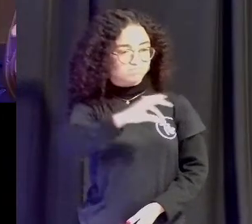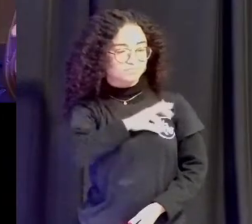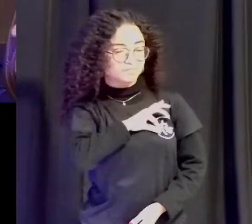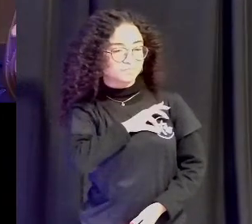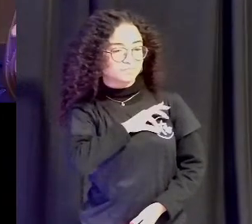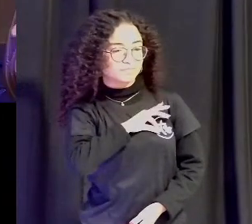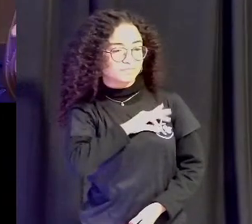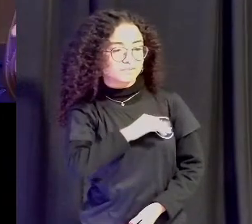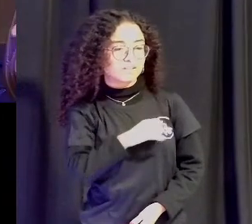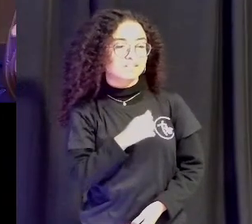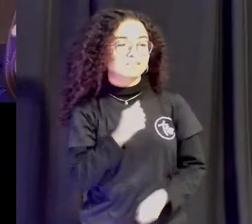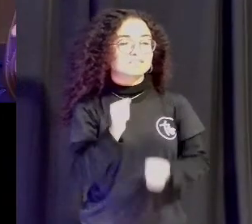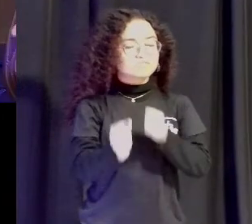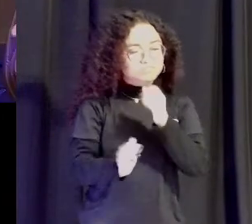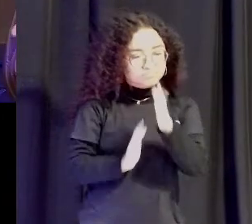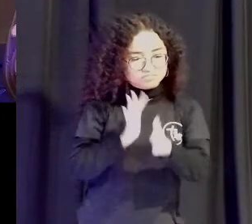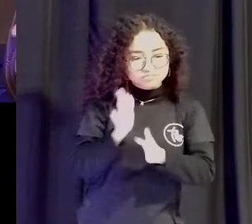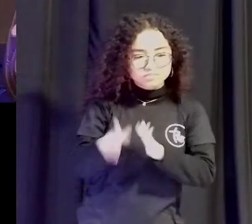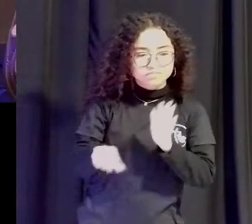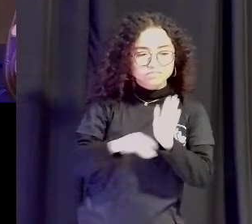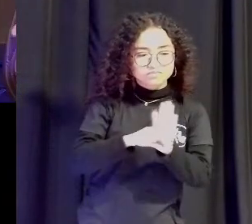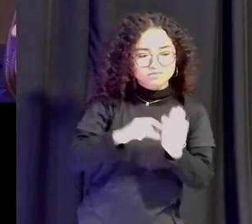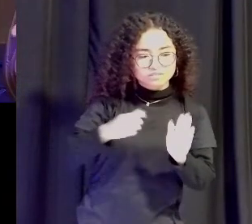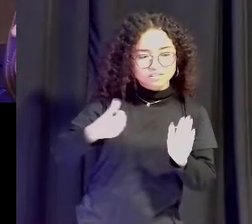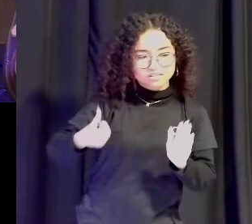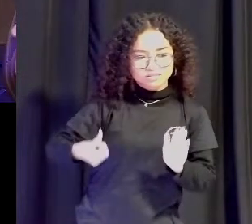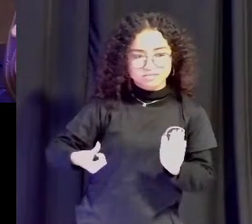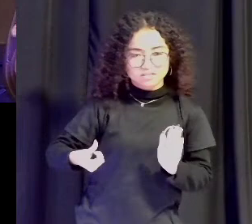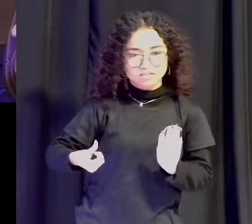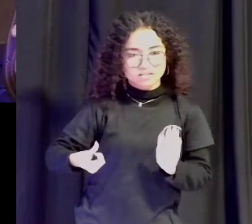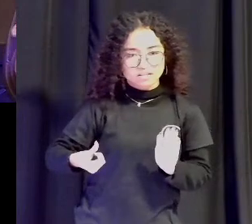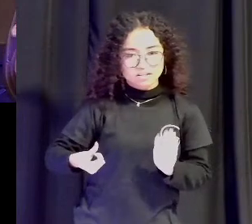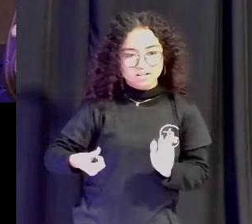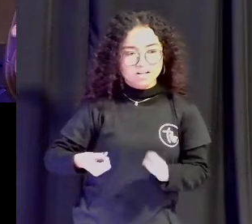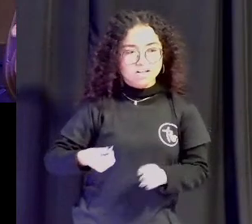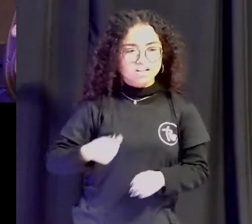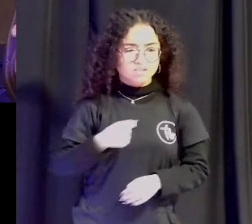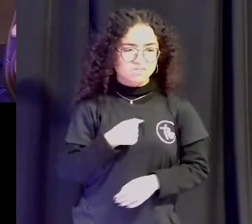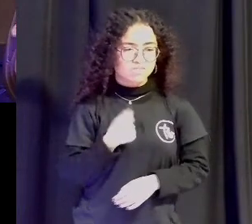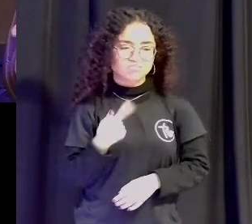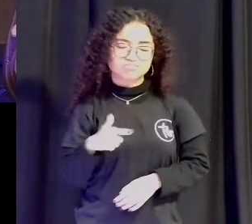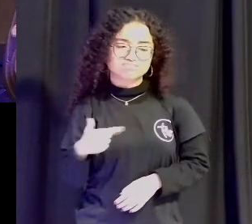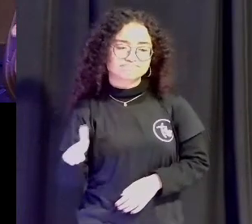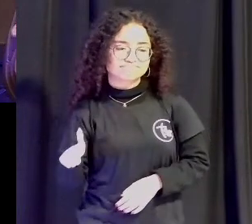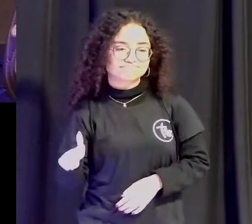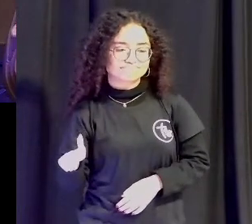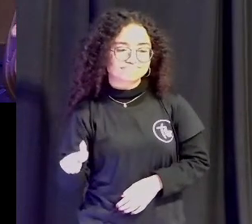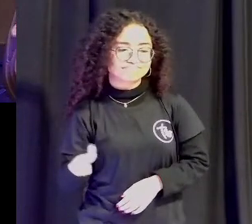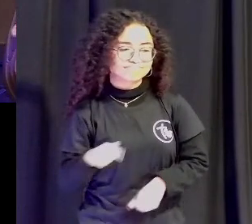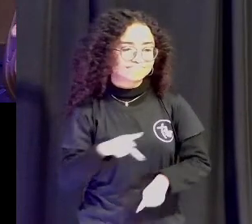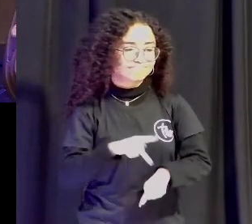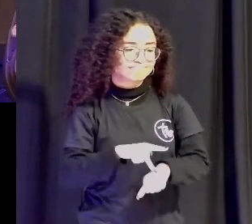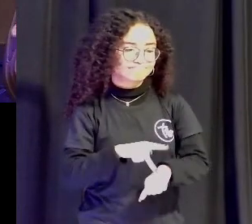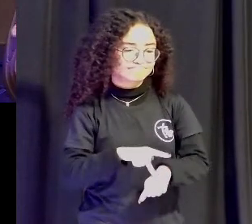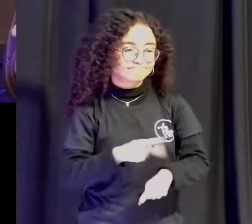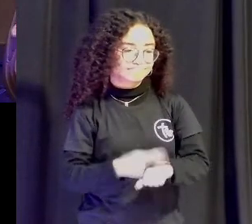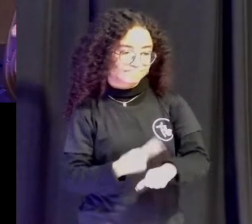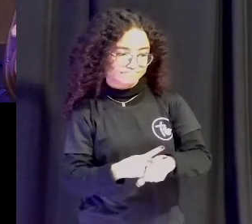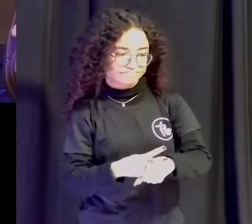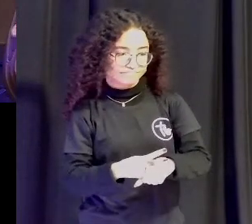vai dizer a ele no verso 6: não tenho prata. Nós não temos